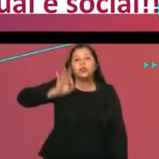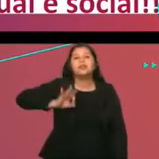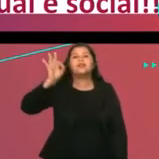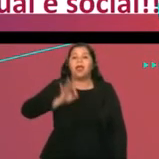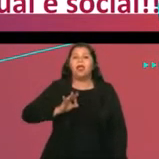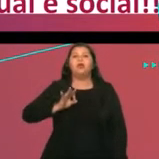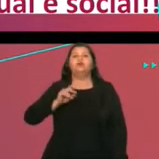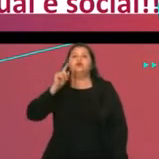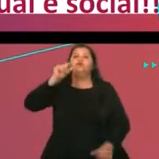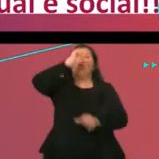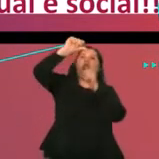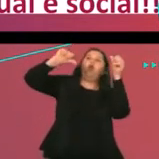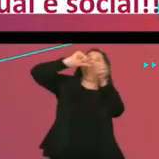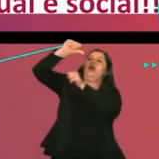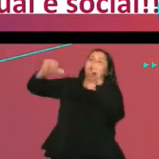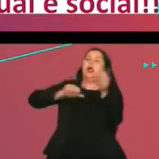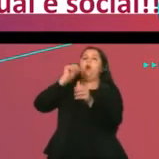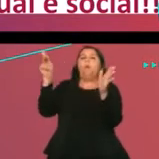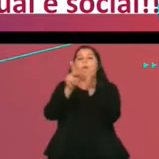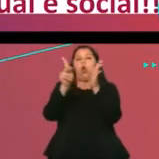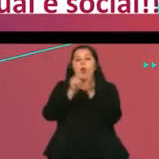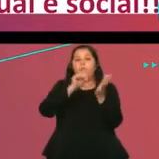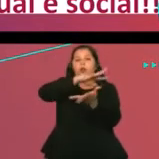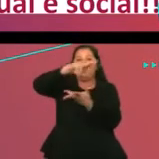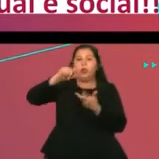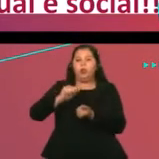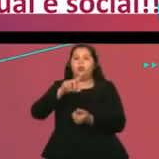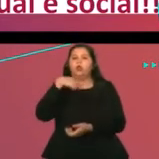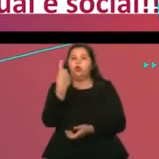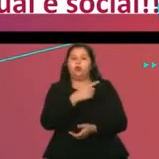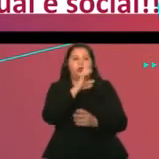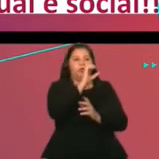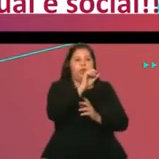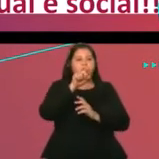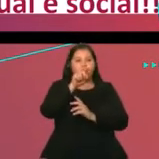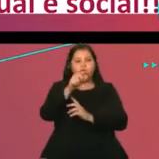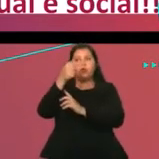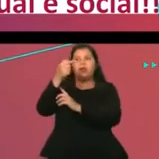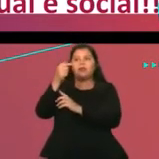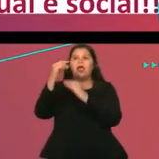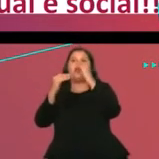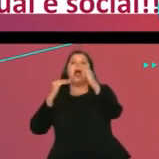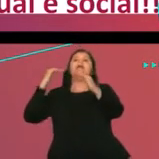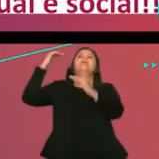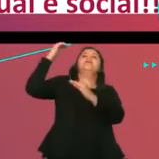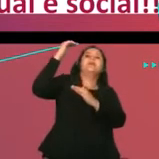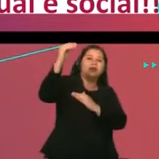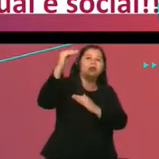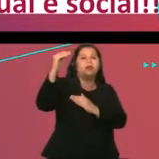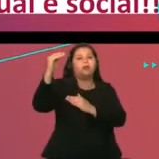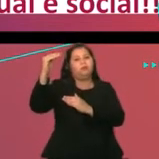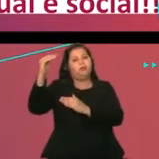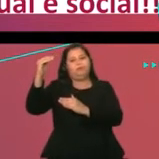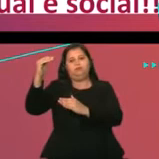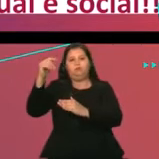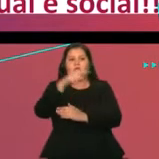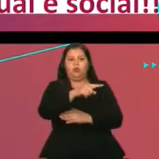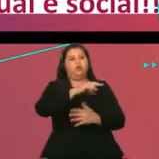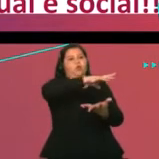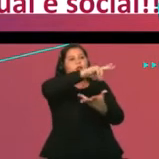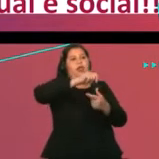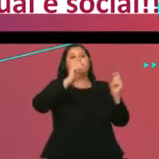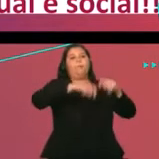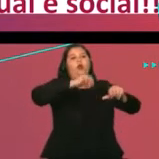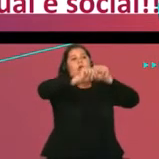possibilidade de renovação que o planeta tem vocês não estão 0,7 acima da possibilidade de renovação que o planeta têm